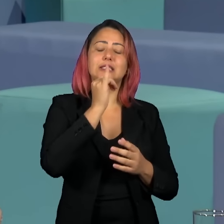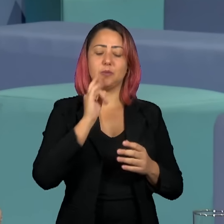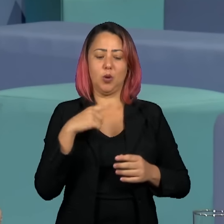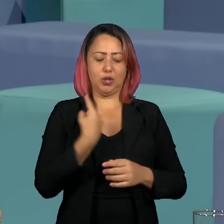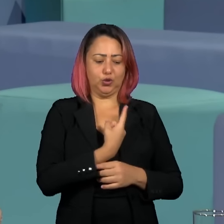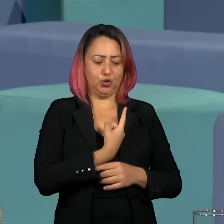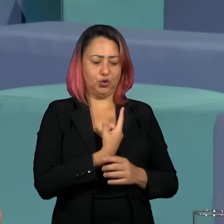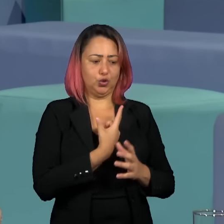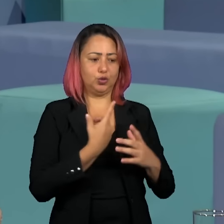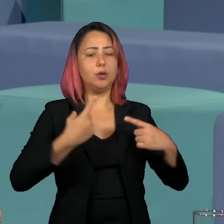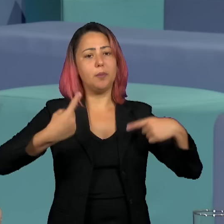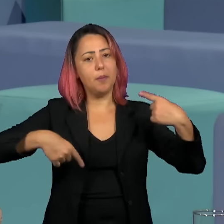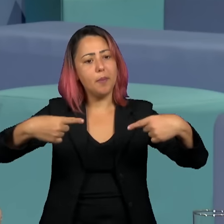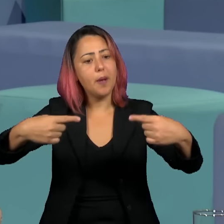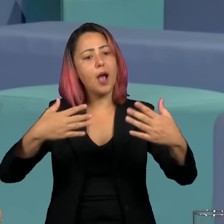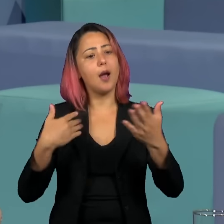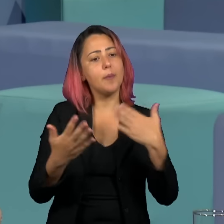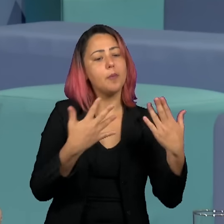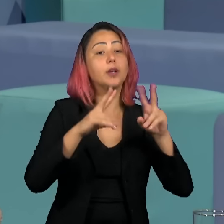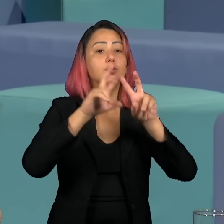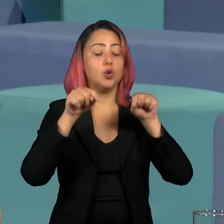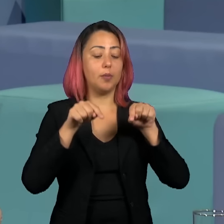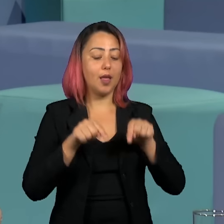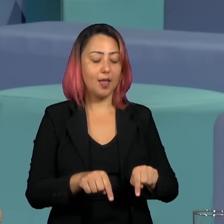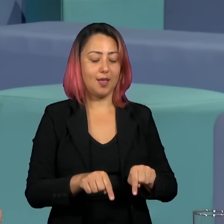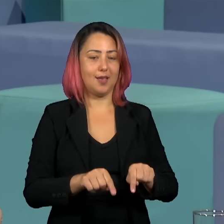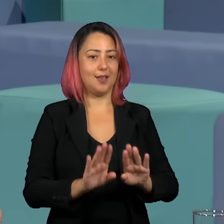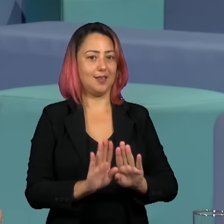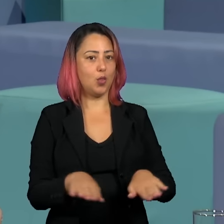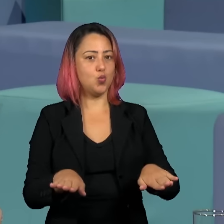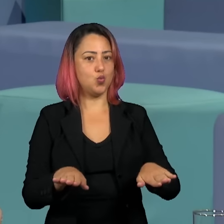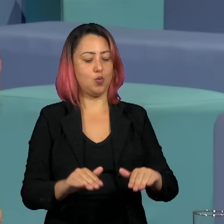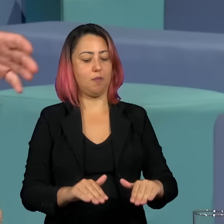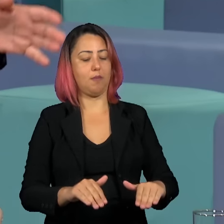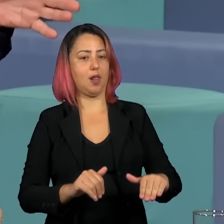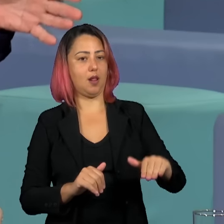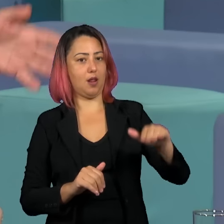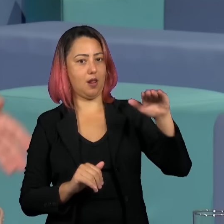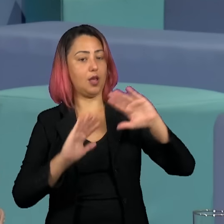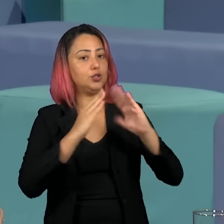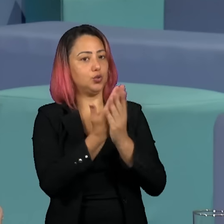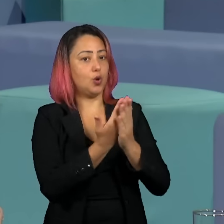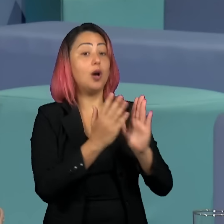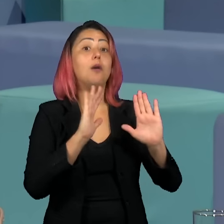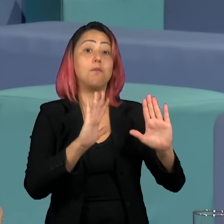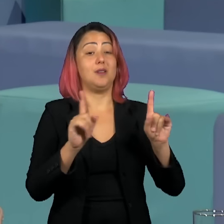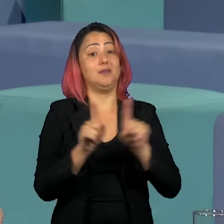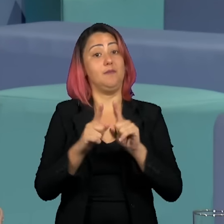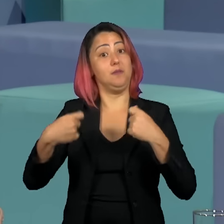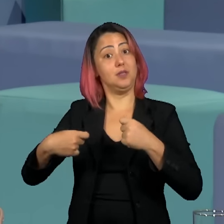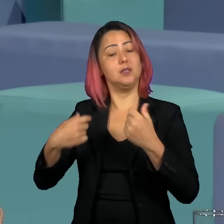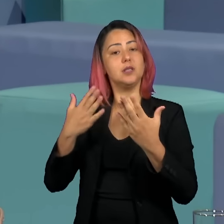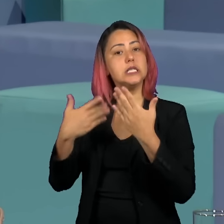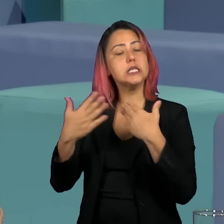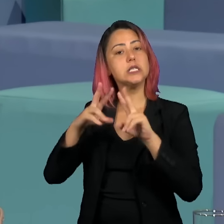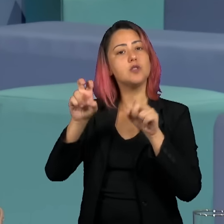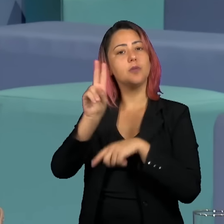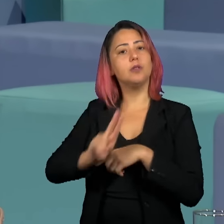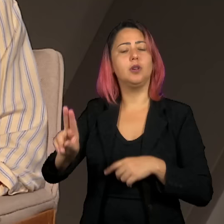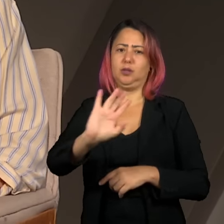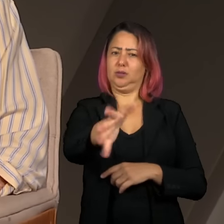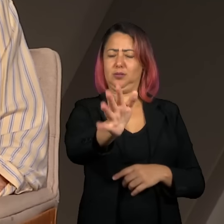gente discutiu sempre discutiu nente a escola né mas agora uma dúvida tá a gente precisa discutir a universidade também né é especialmente os